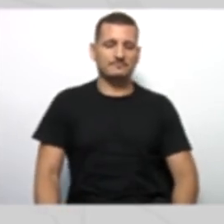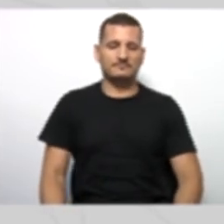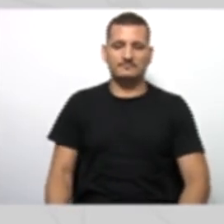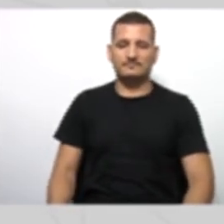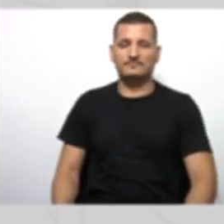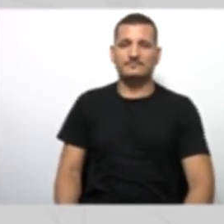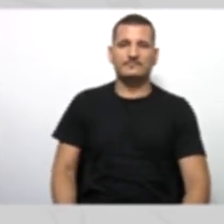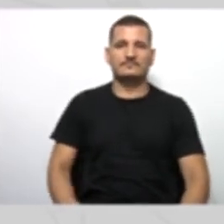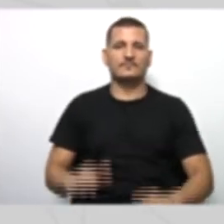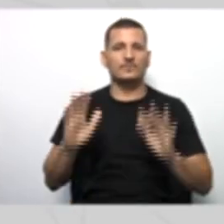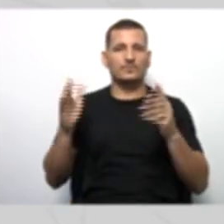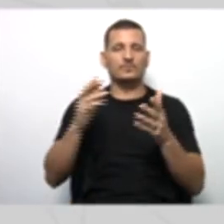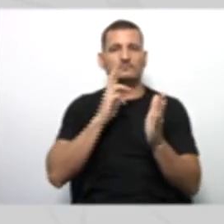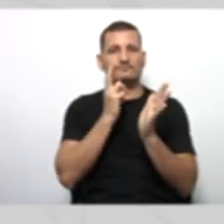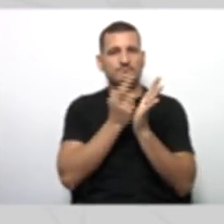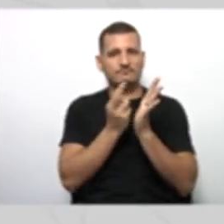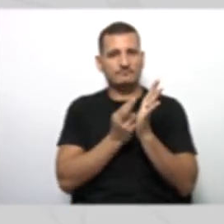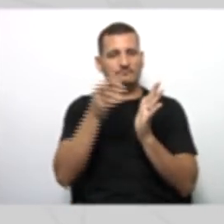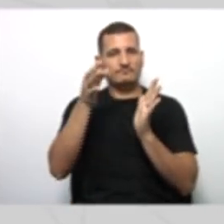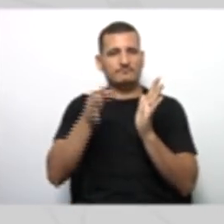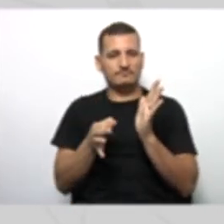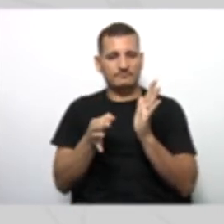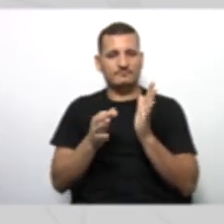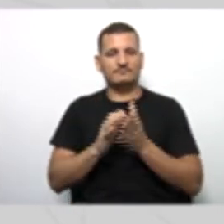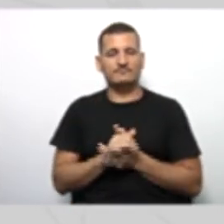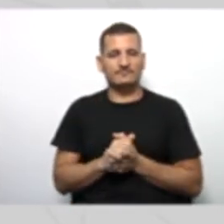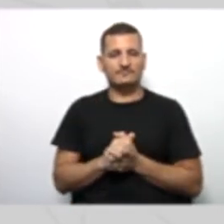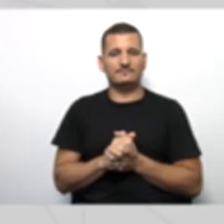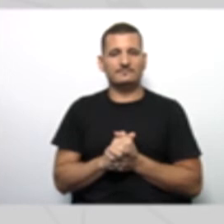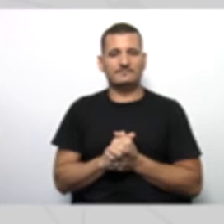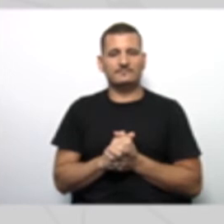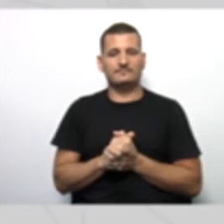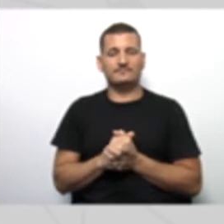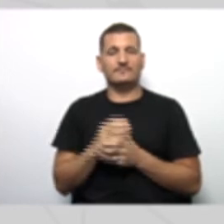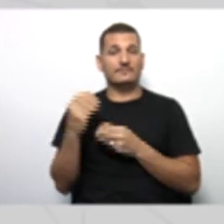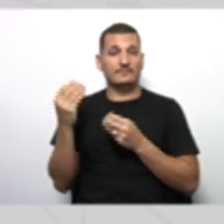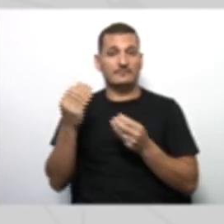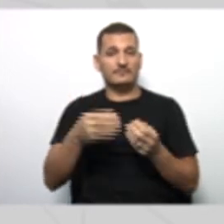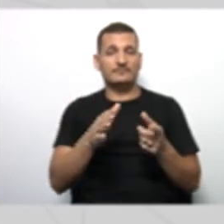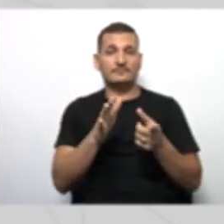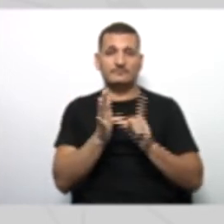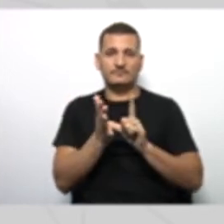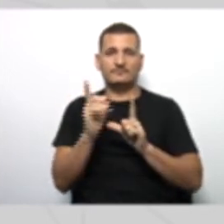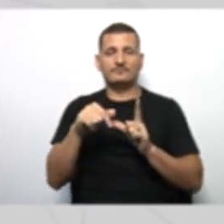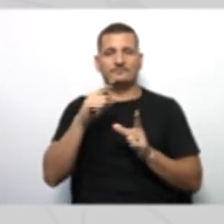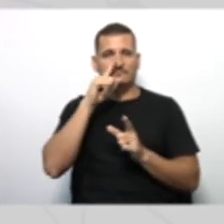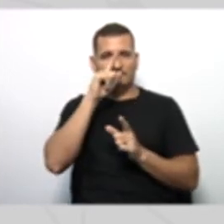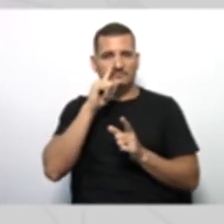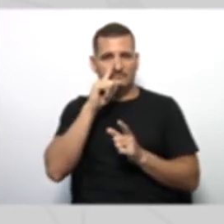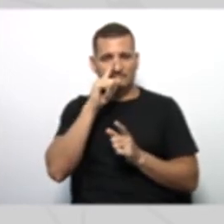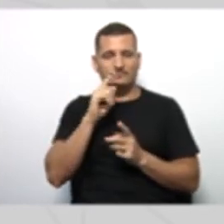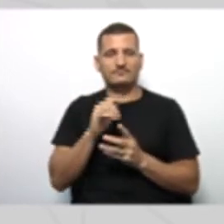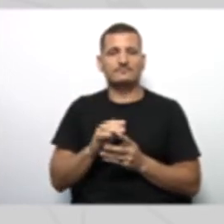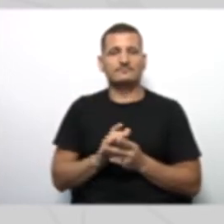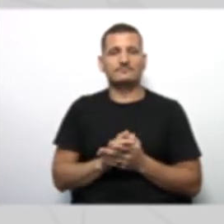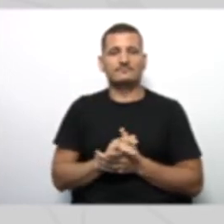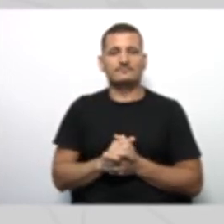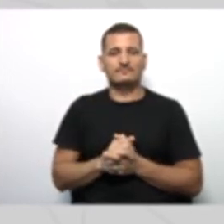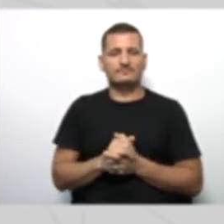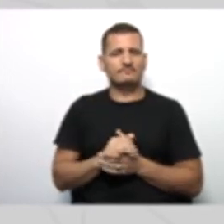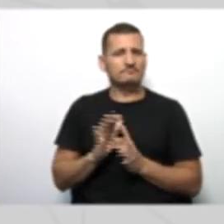realizará a troca de 500 computadores. A entrega antecipada dos produtos pode ser considerado um risco? Essa questão é